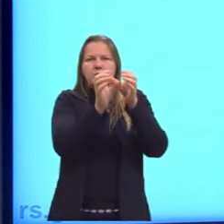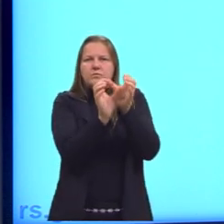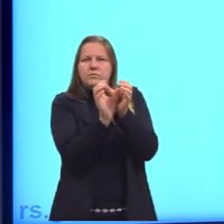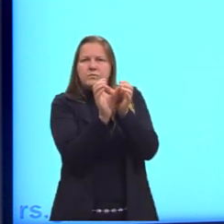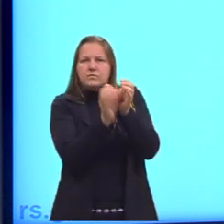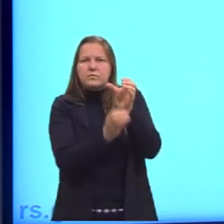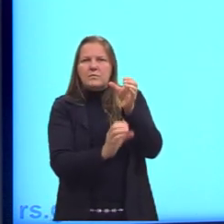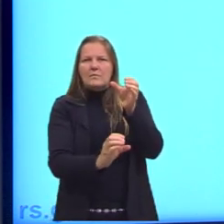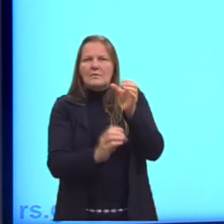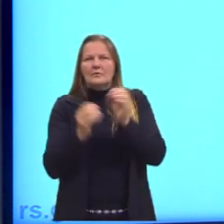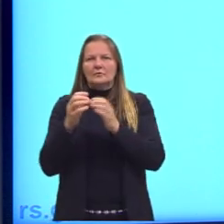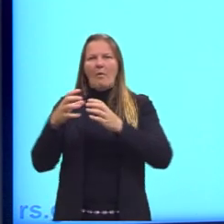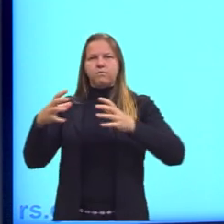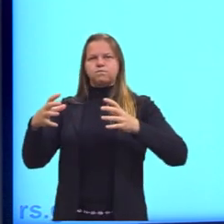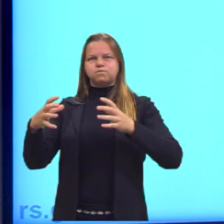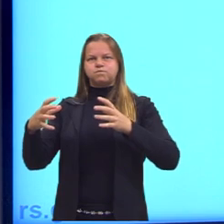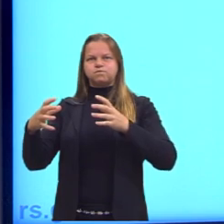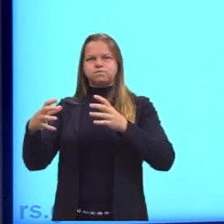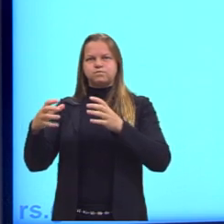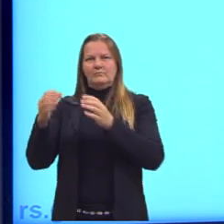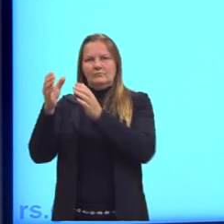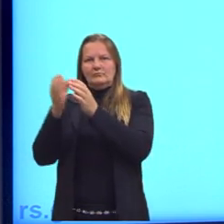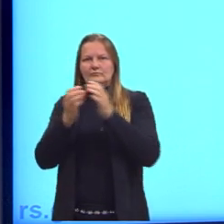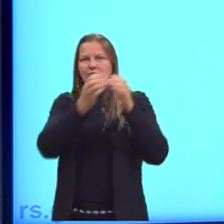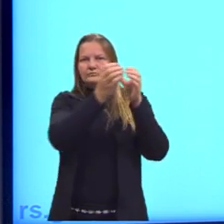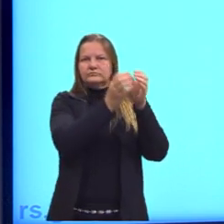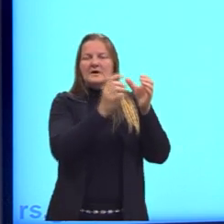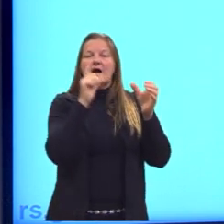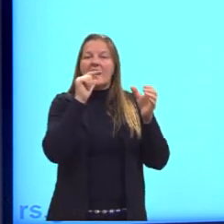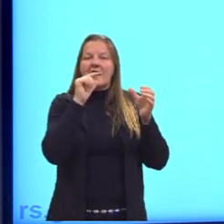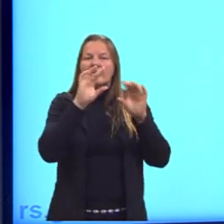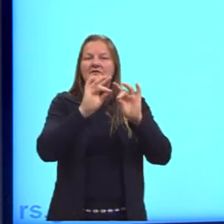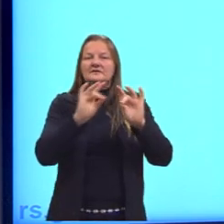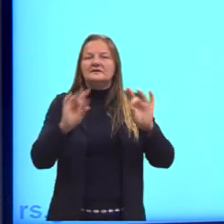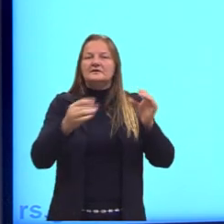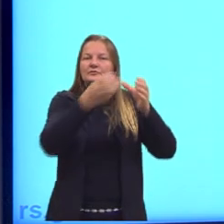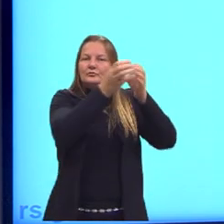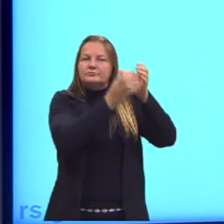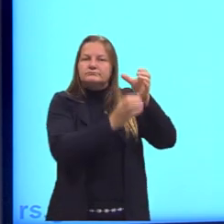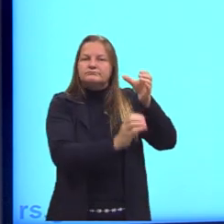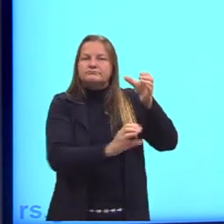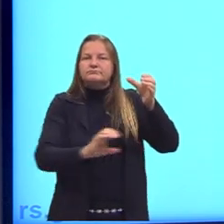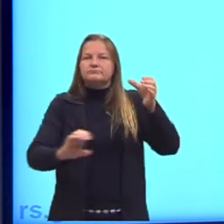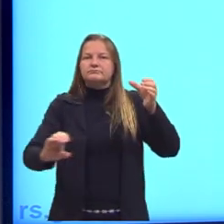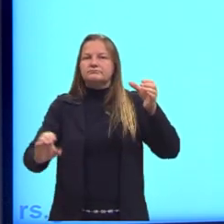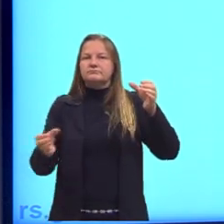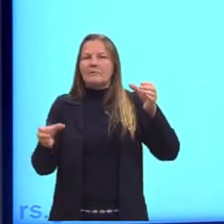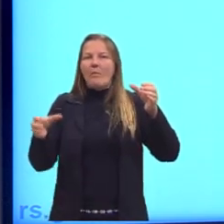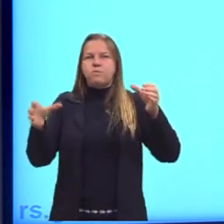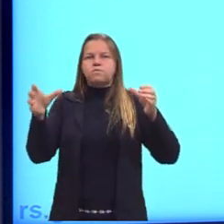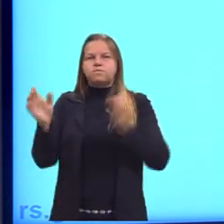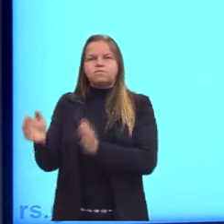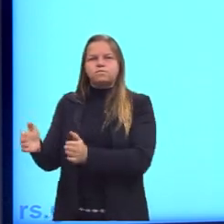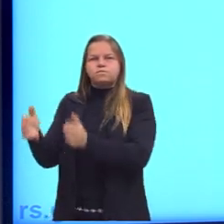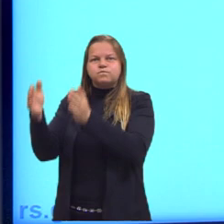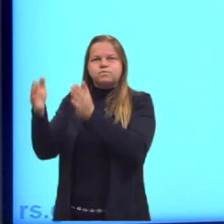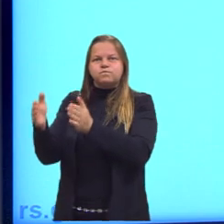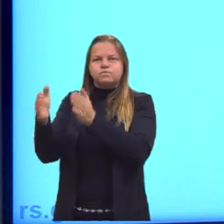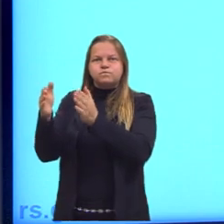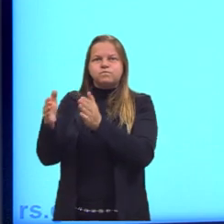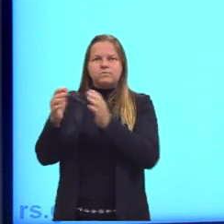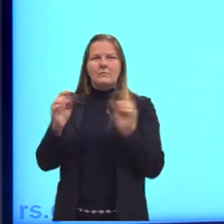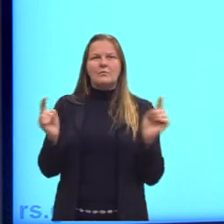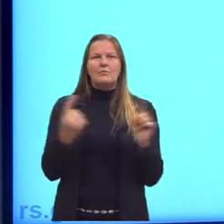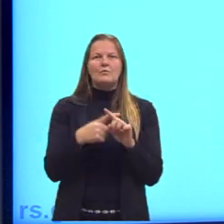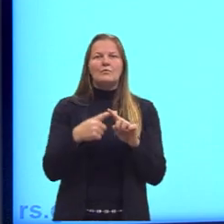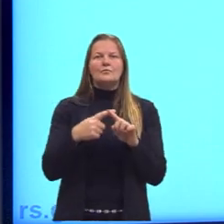veja aqui aqui é como se a gente tivesse um líquido tá em todas as regiões aqui que se conecta tá aqui é como se a gente tivesse